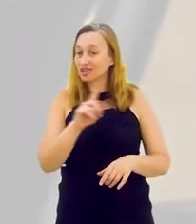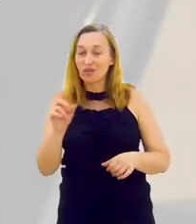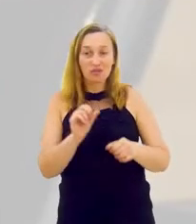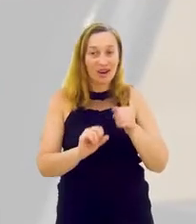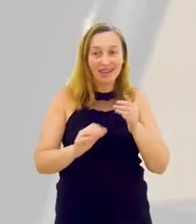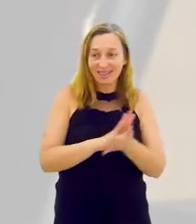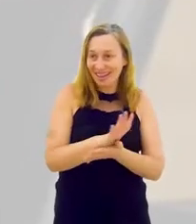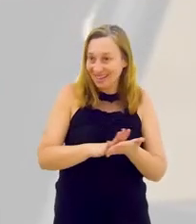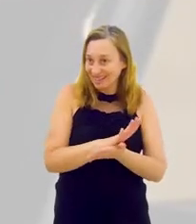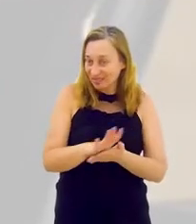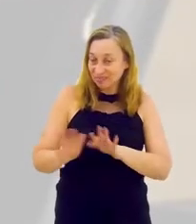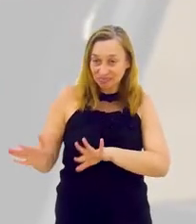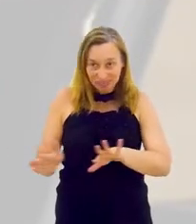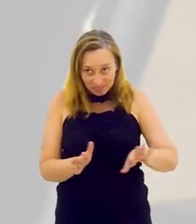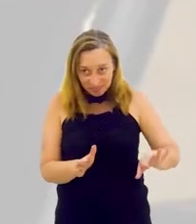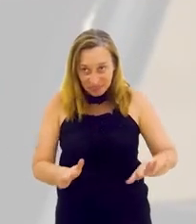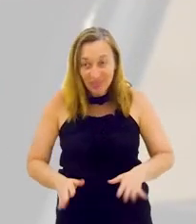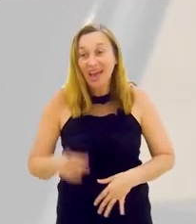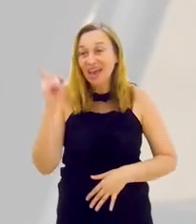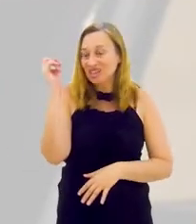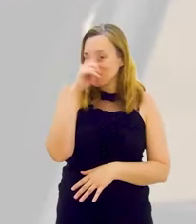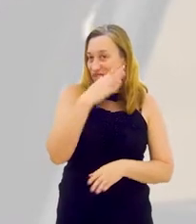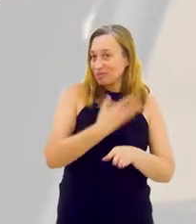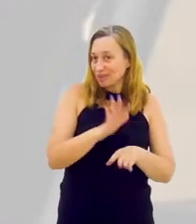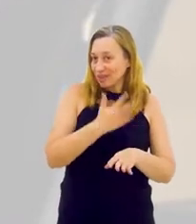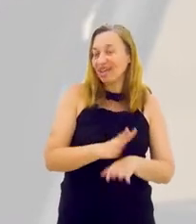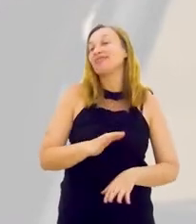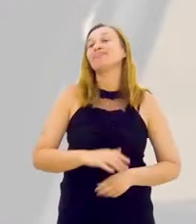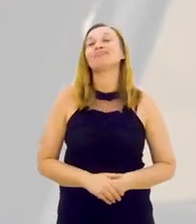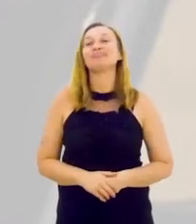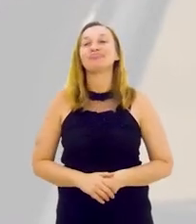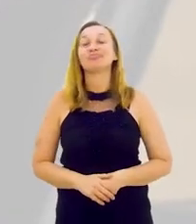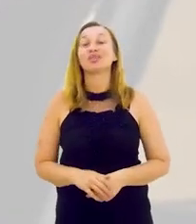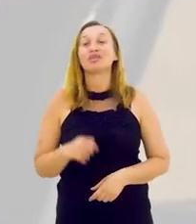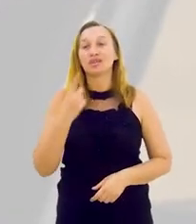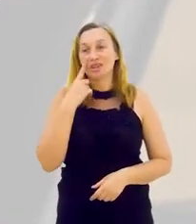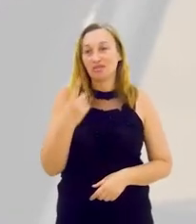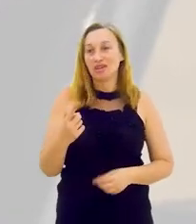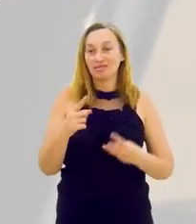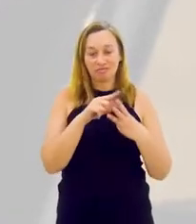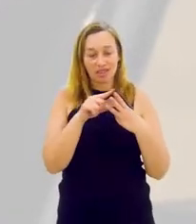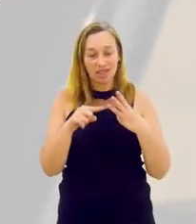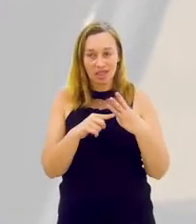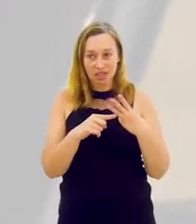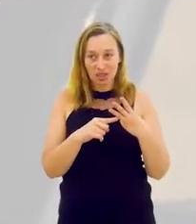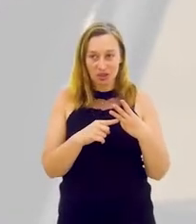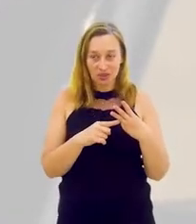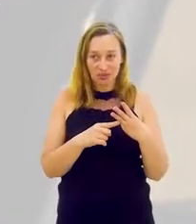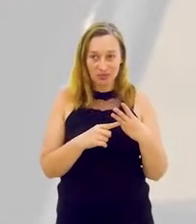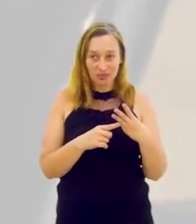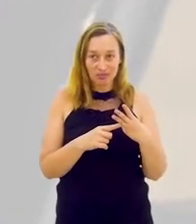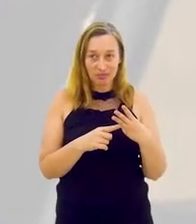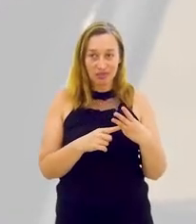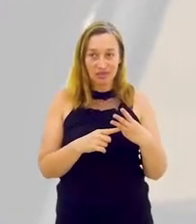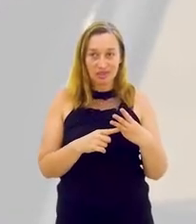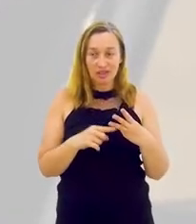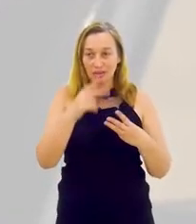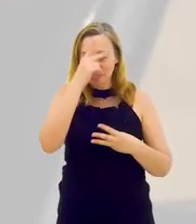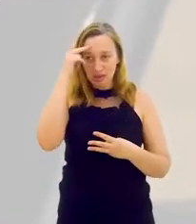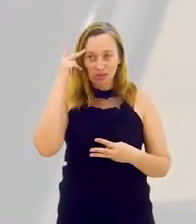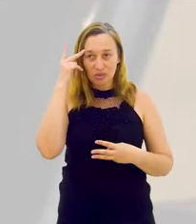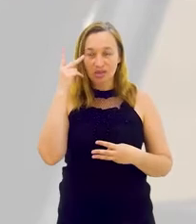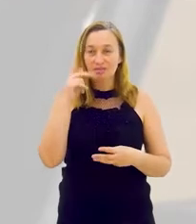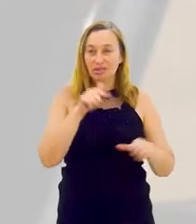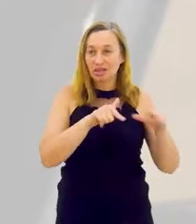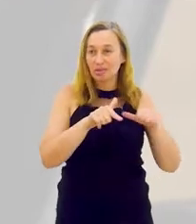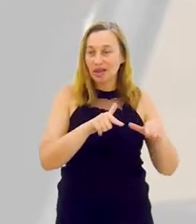Fala muito bonito falar de tríplice hélice, mas é difícil praticar. Porque você pega três elementos que sempre trabalharam de